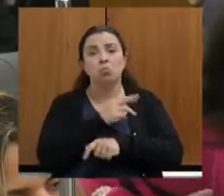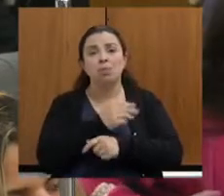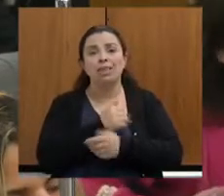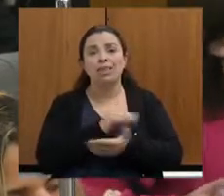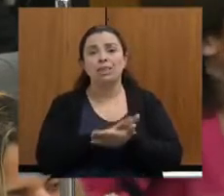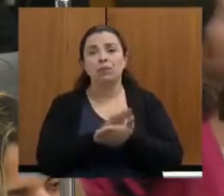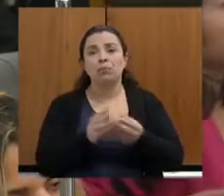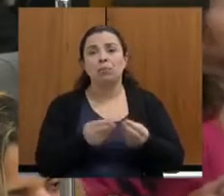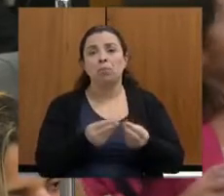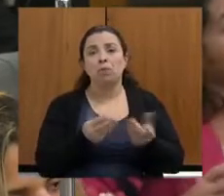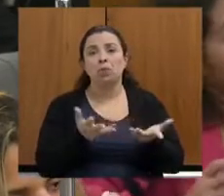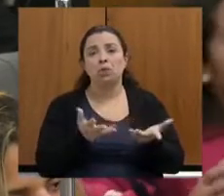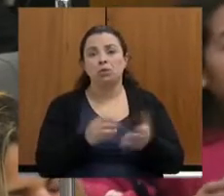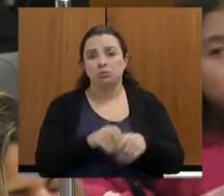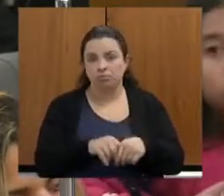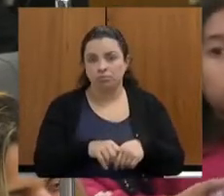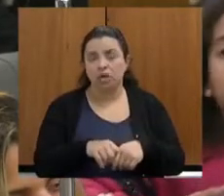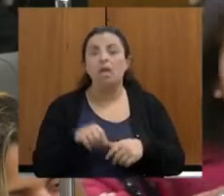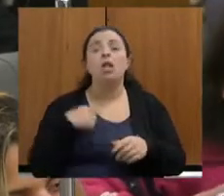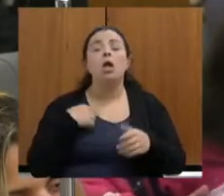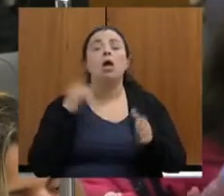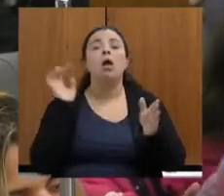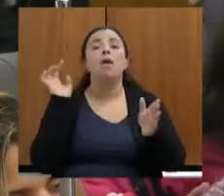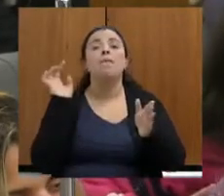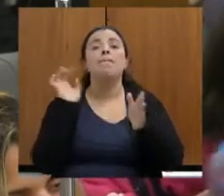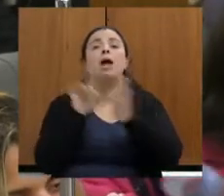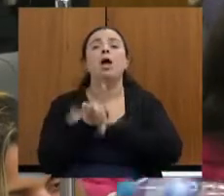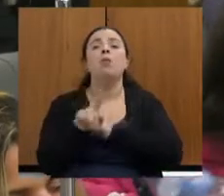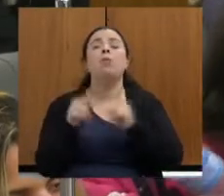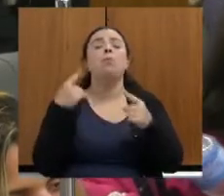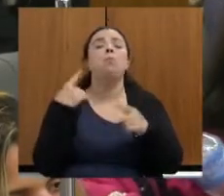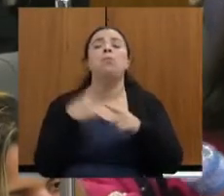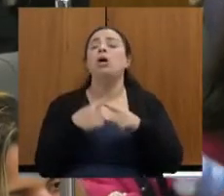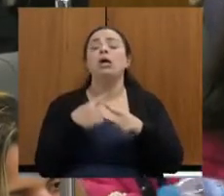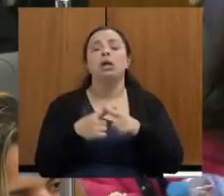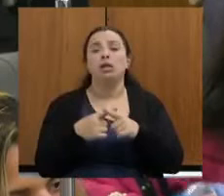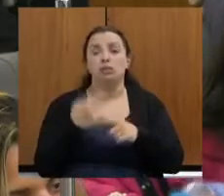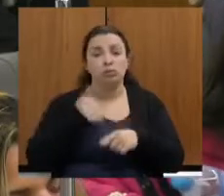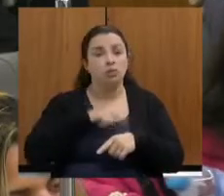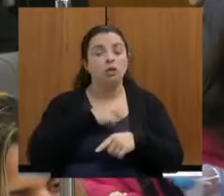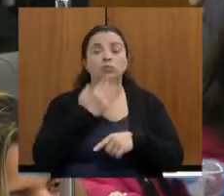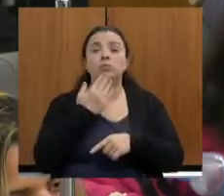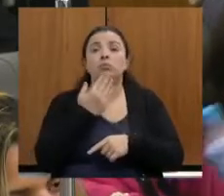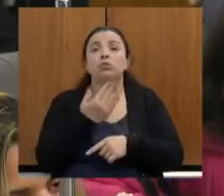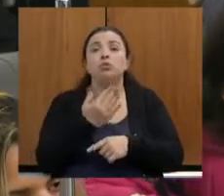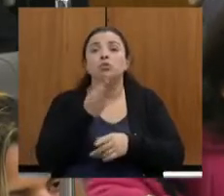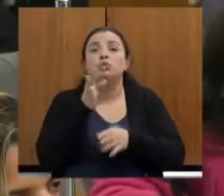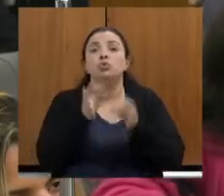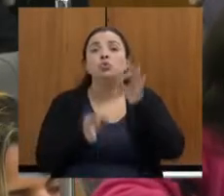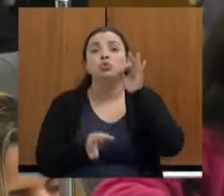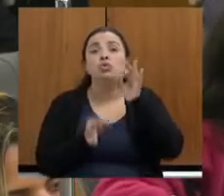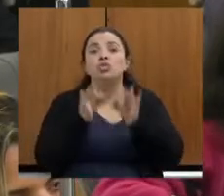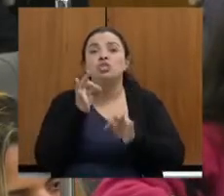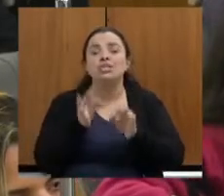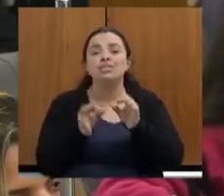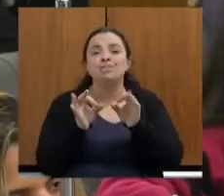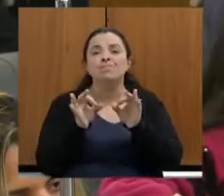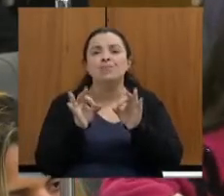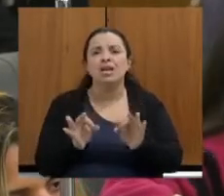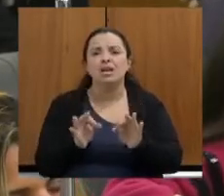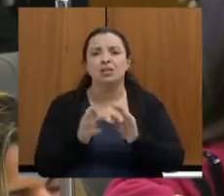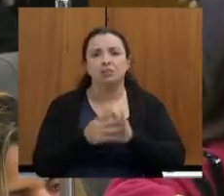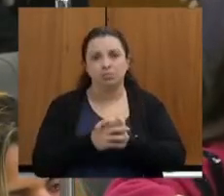então a gente pergunta porque nós estamos pedindo agora é justiça justiça